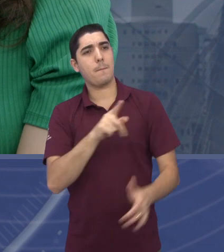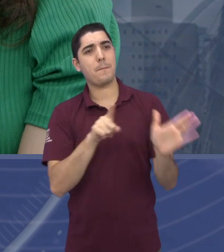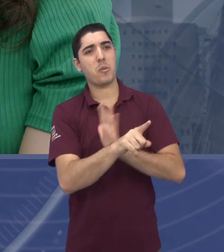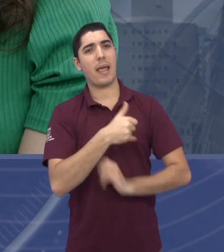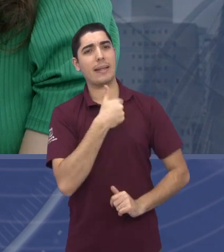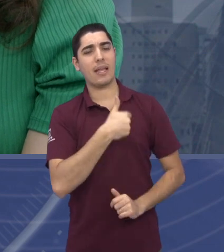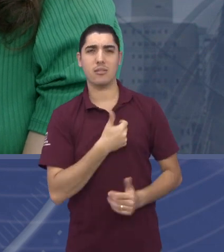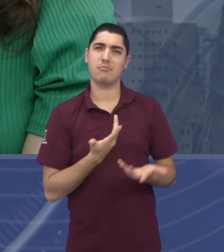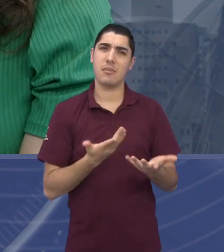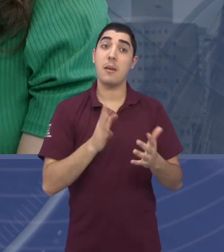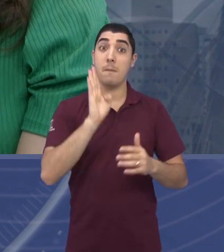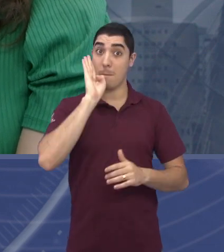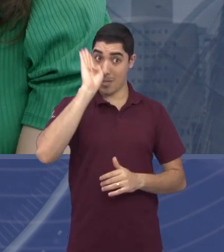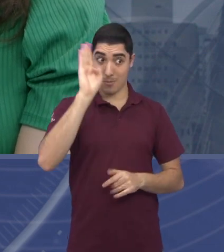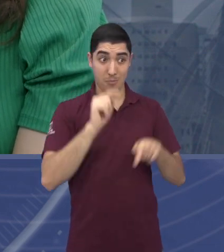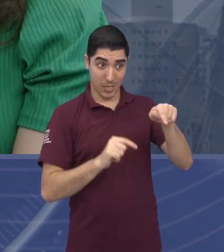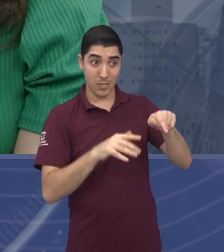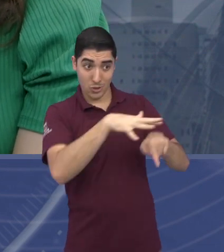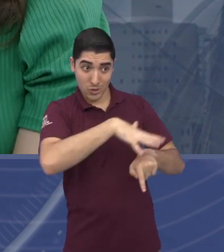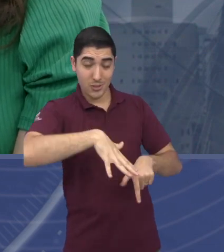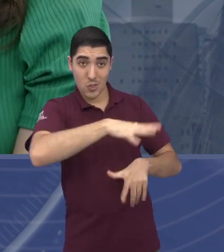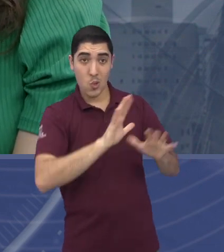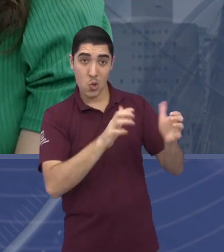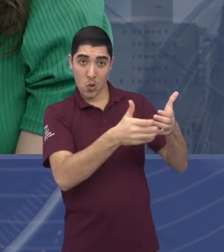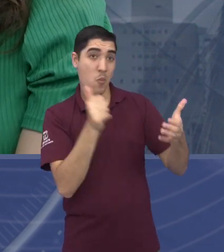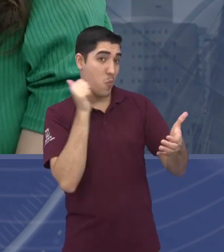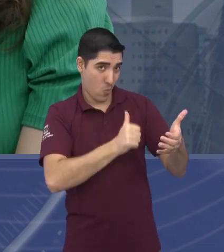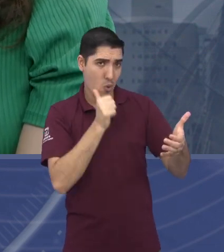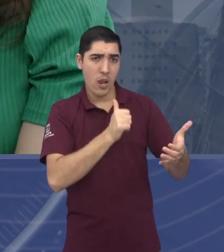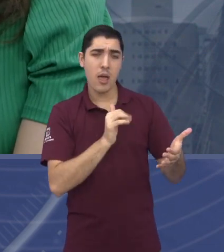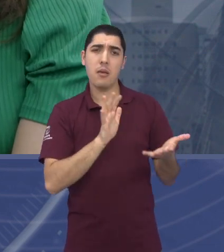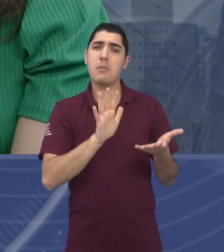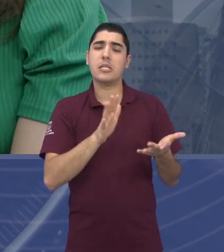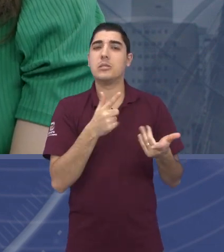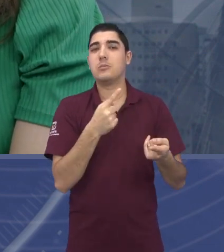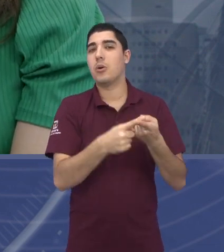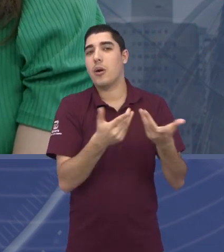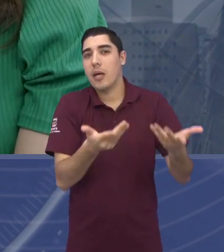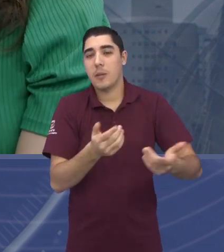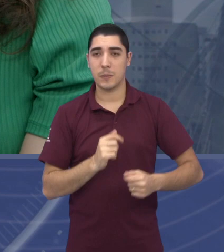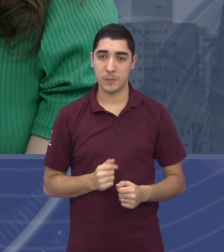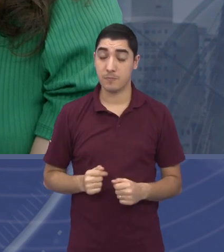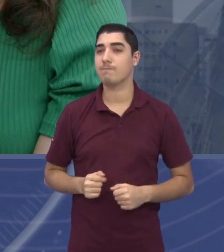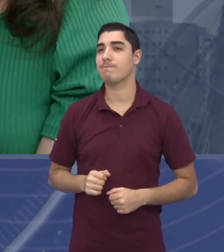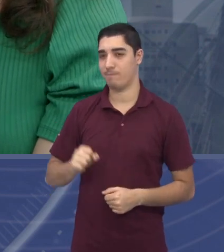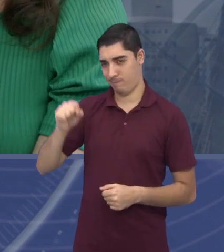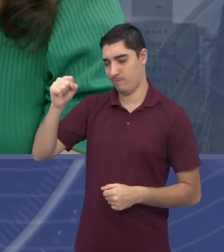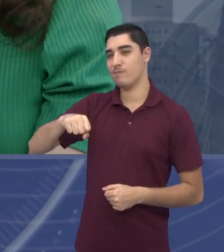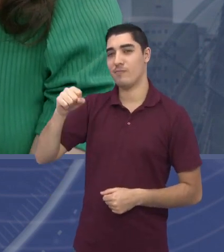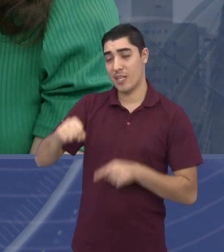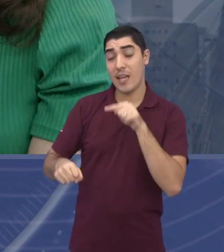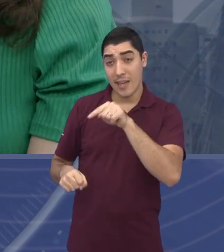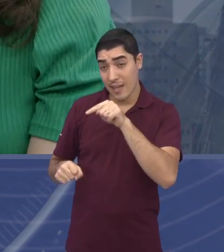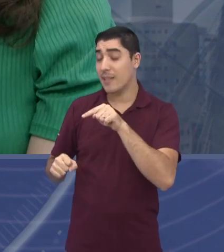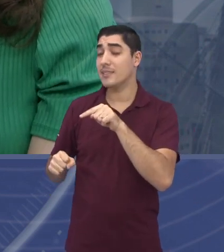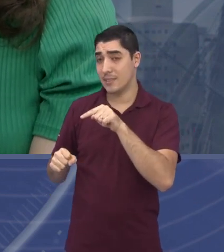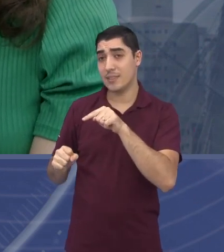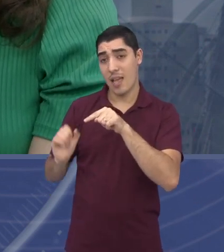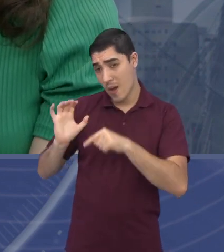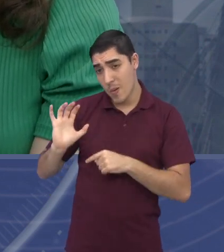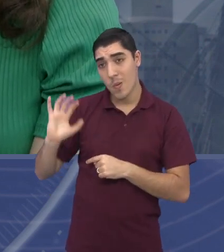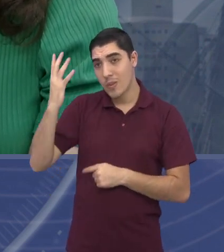pessoa, principalmente para uma mulher, né? É uma coisa também para ser desmistificada, né? Sim, com certeza. Acho que isso tem muita relação